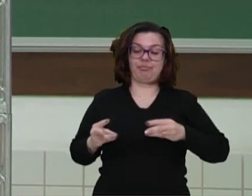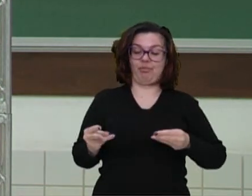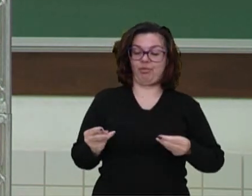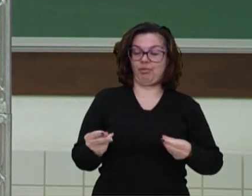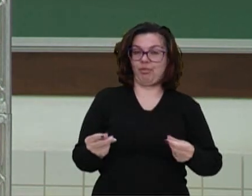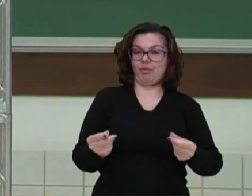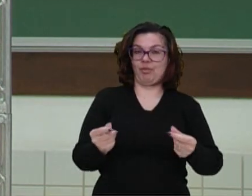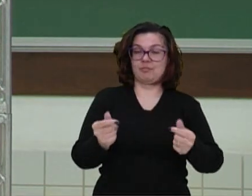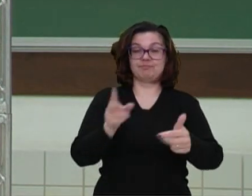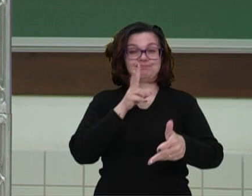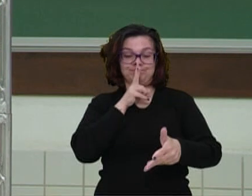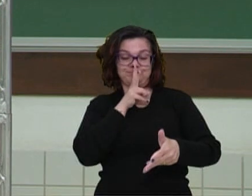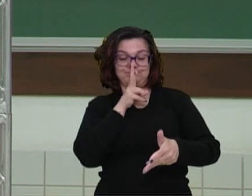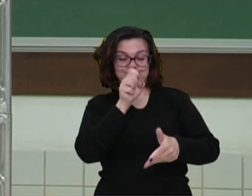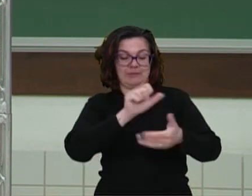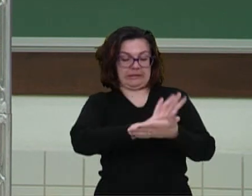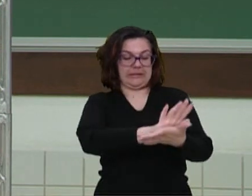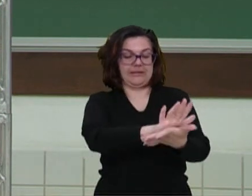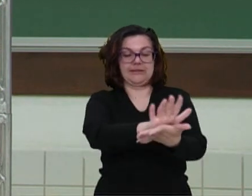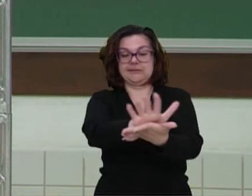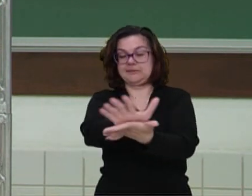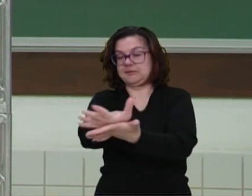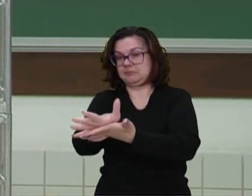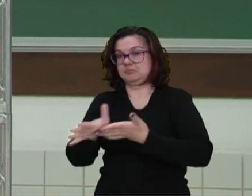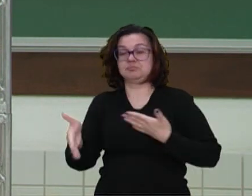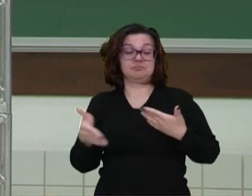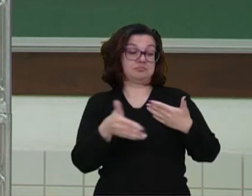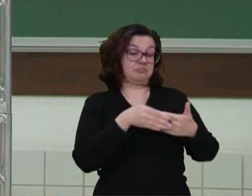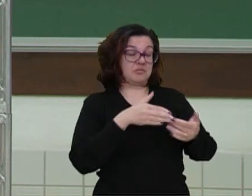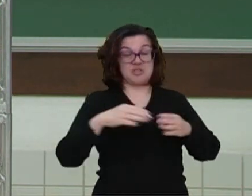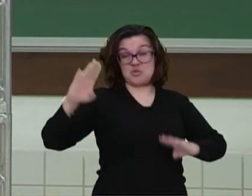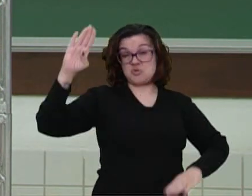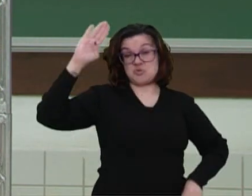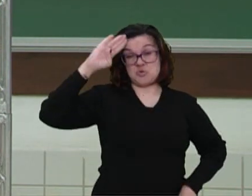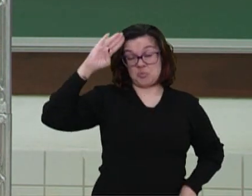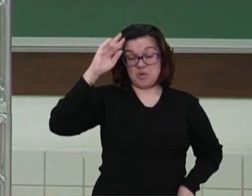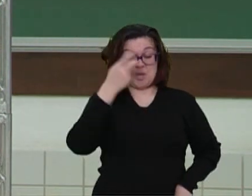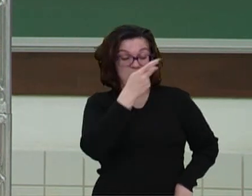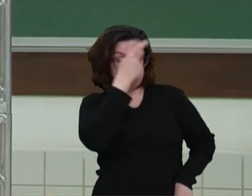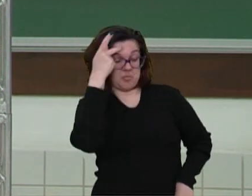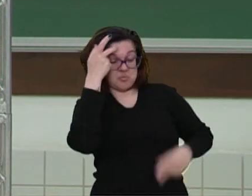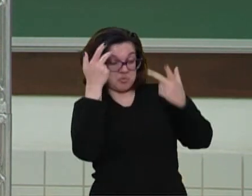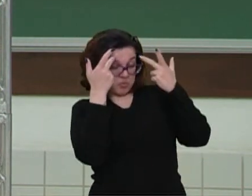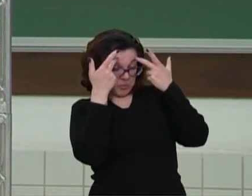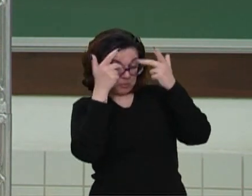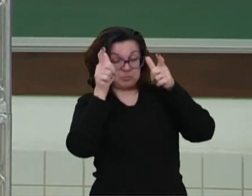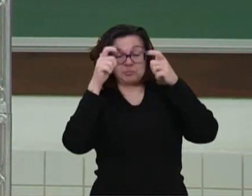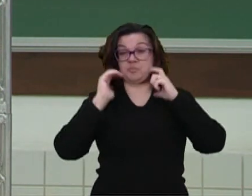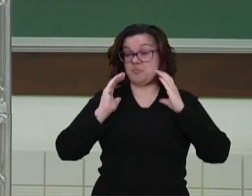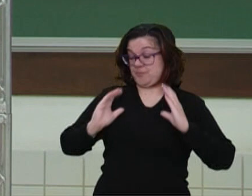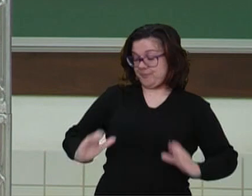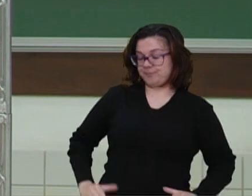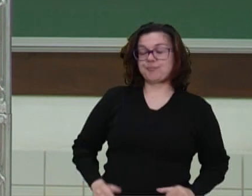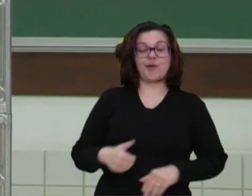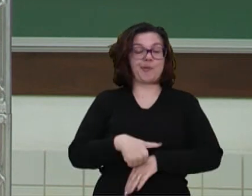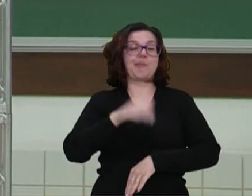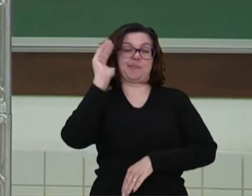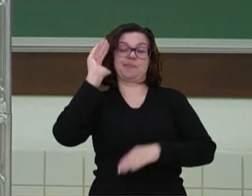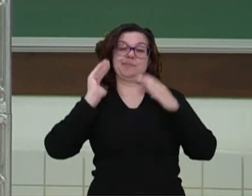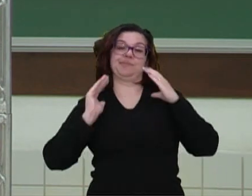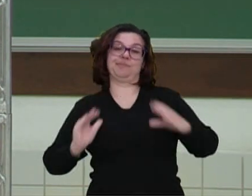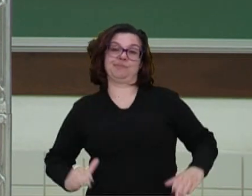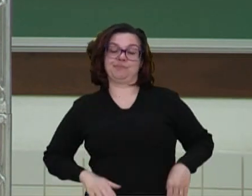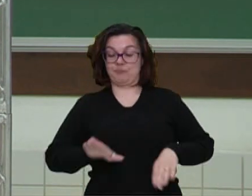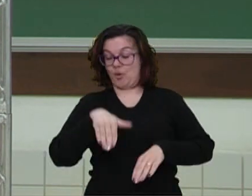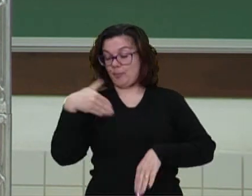atacando com força, matando tanto soldados quanto civis. Aliás, mais civis do que soldados.